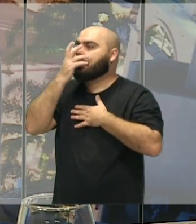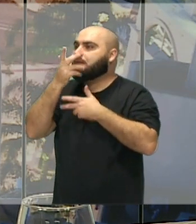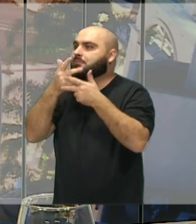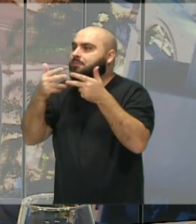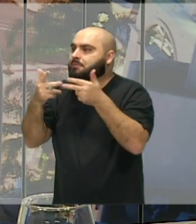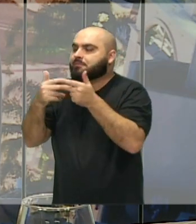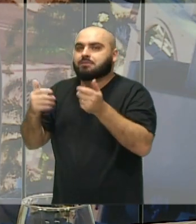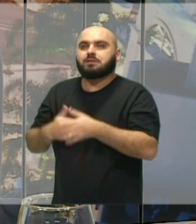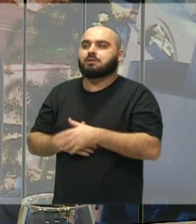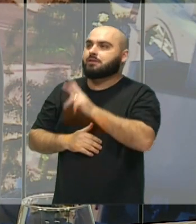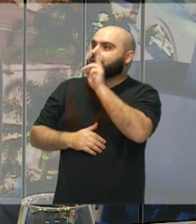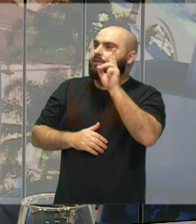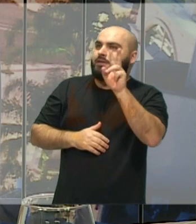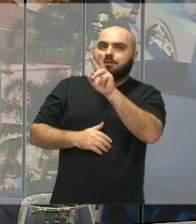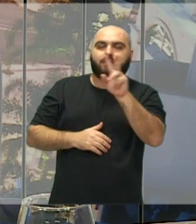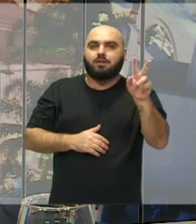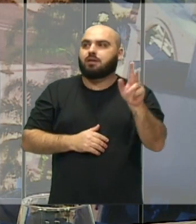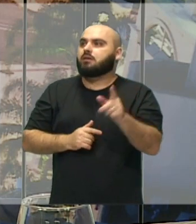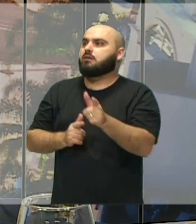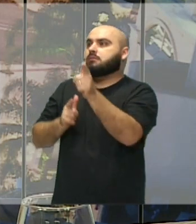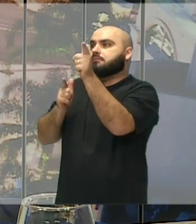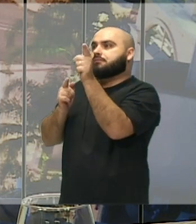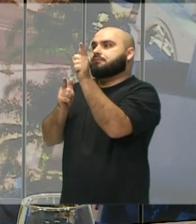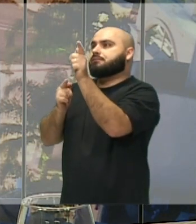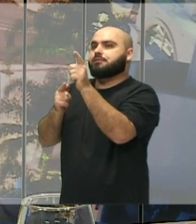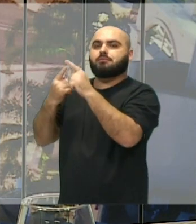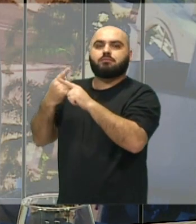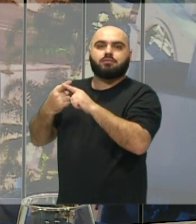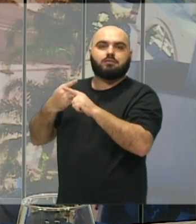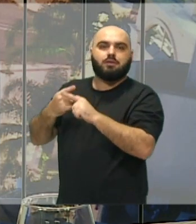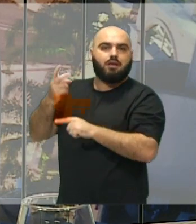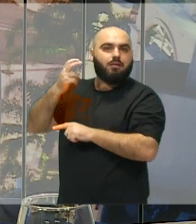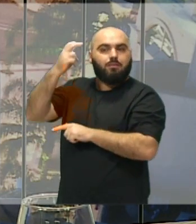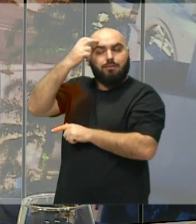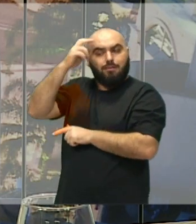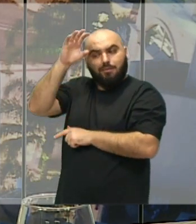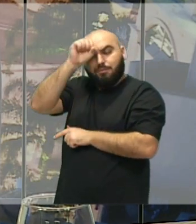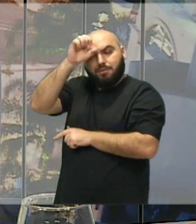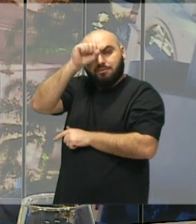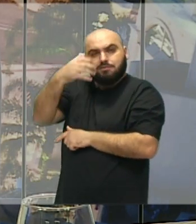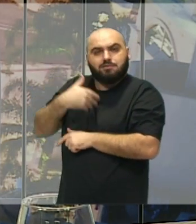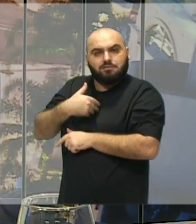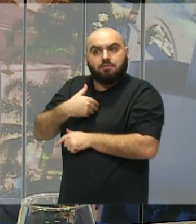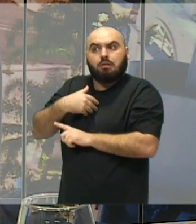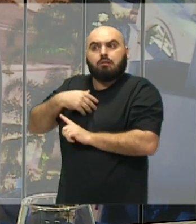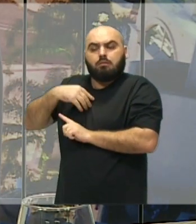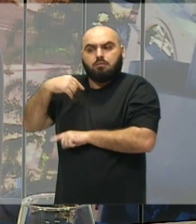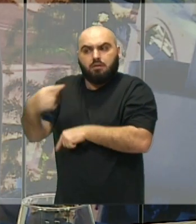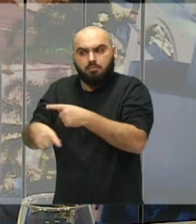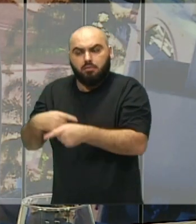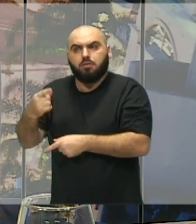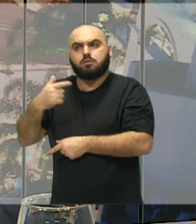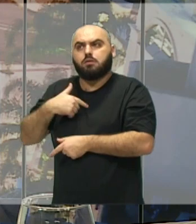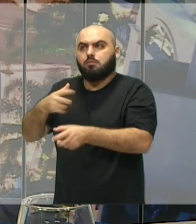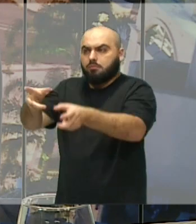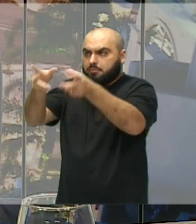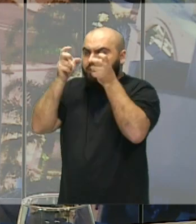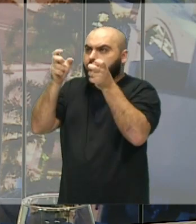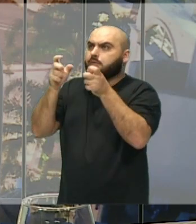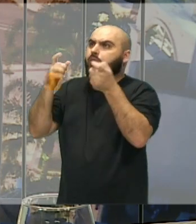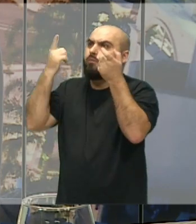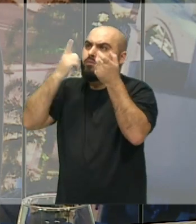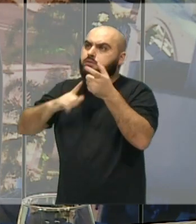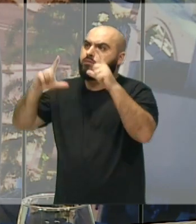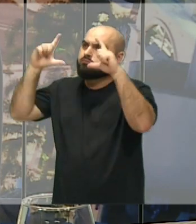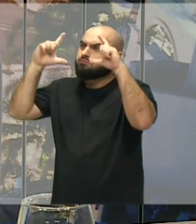eu caçava porque era o que eu aprendi culturalmente, mas depois que eu percebi que dava de estar lá de outras formas, e